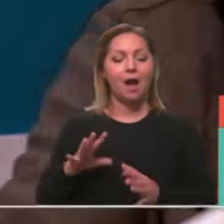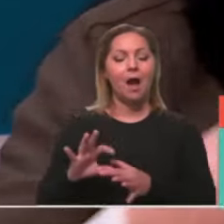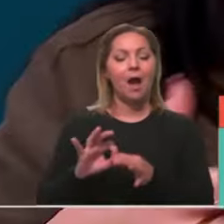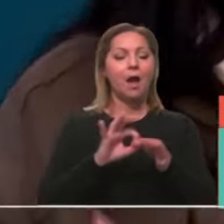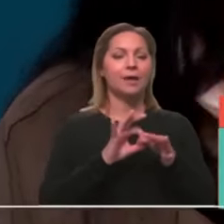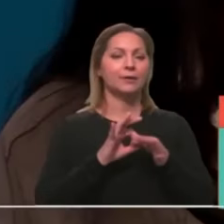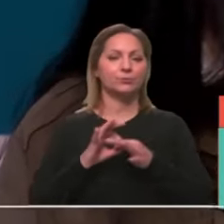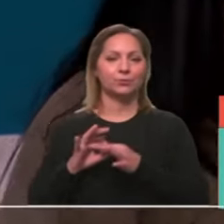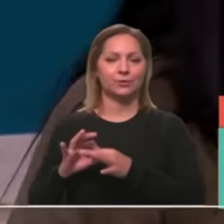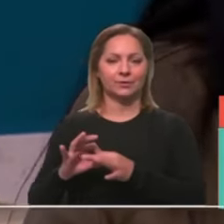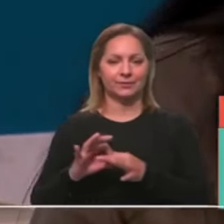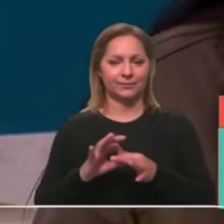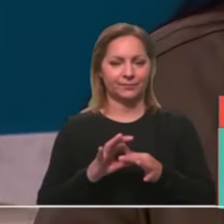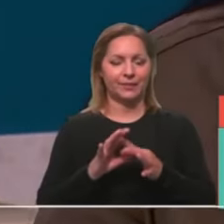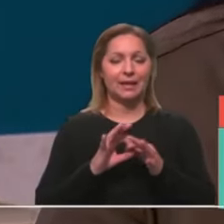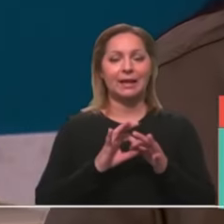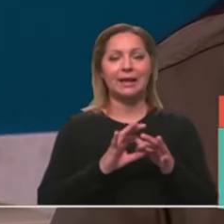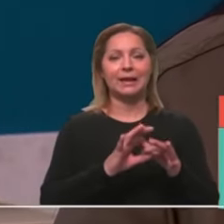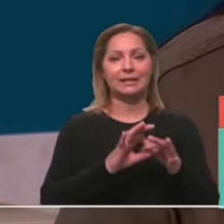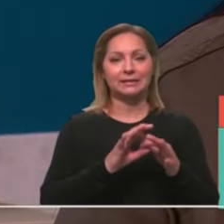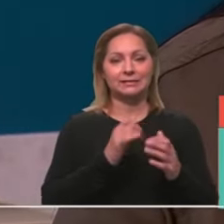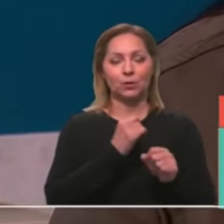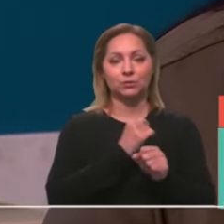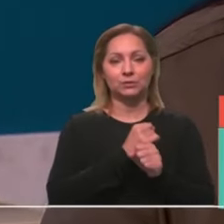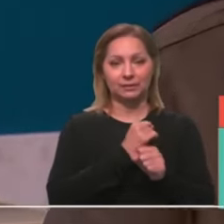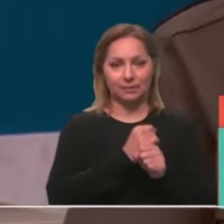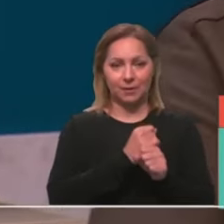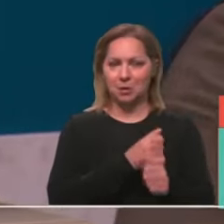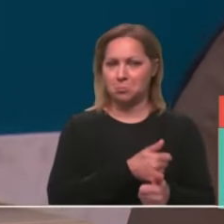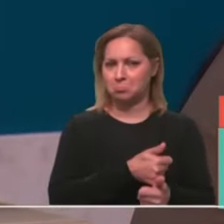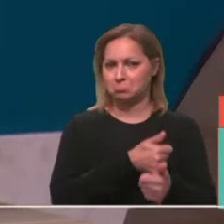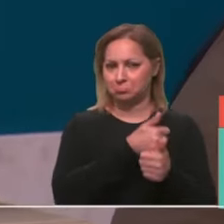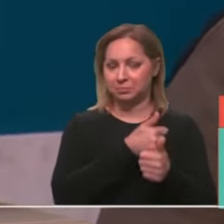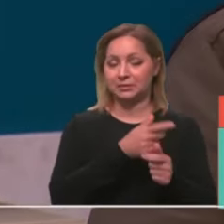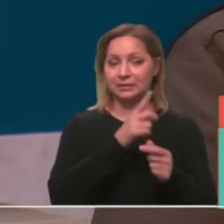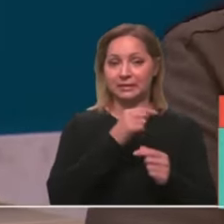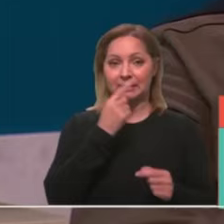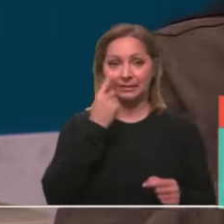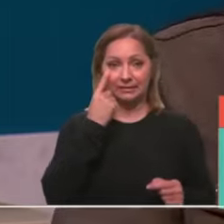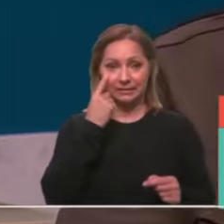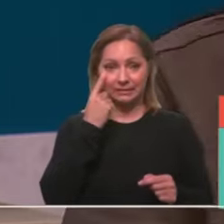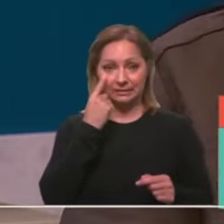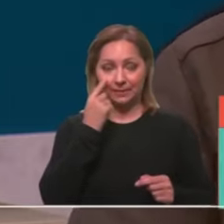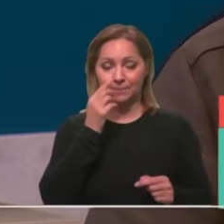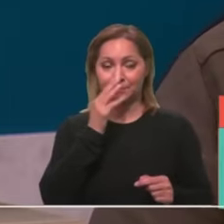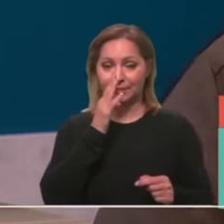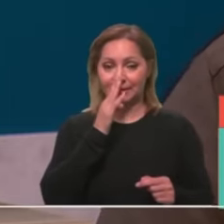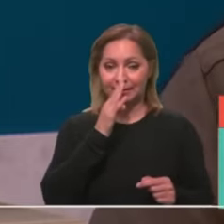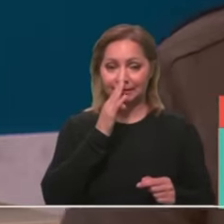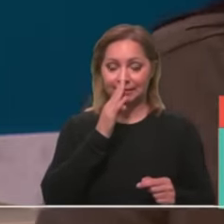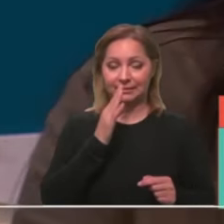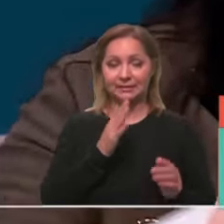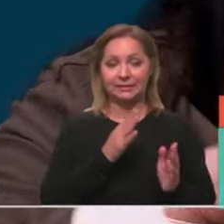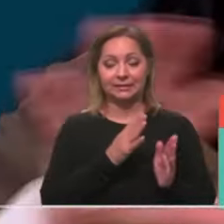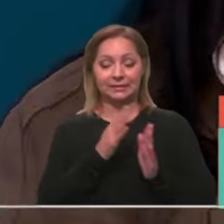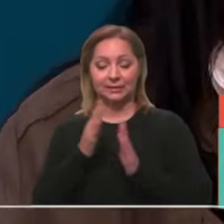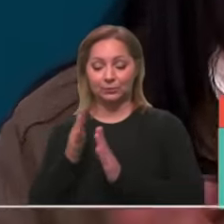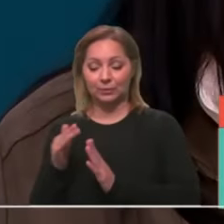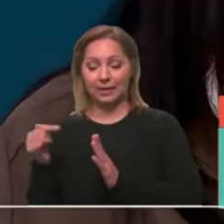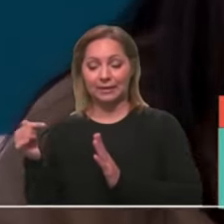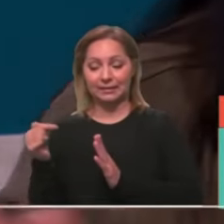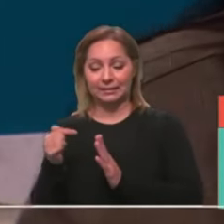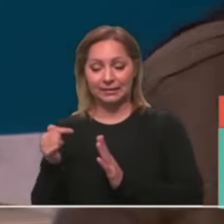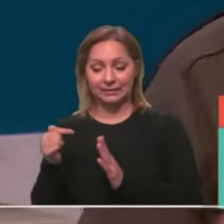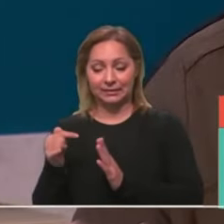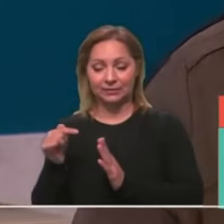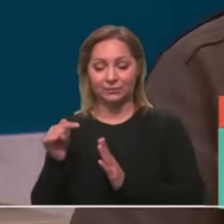muito beneficiados nas relações profissionais. E atenção que, caso esteja na polaridade negativa e a sociedade ou a